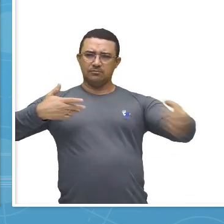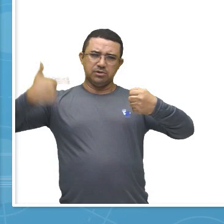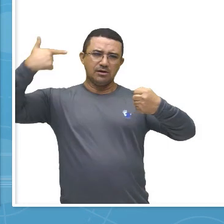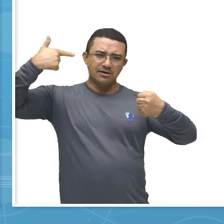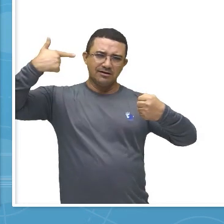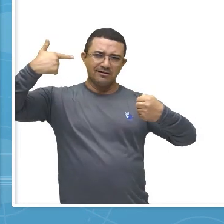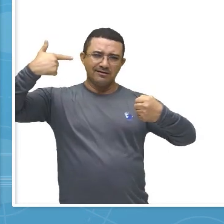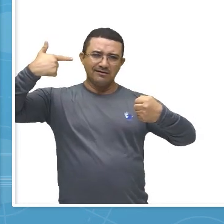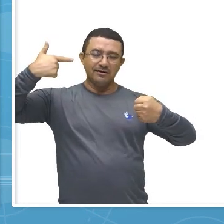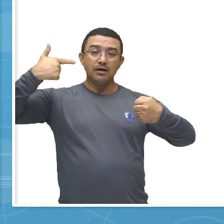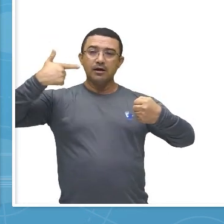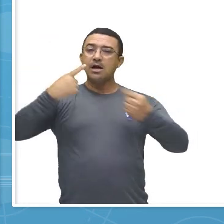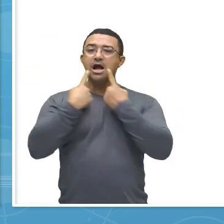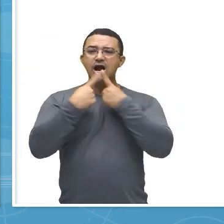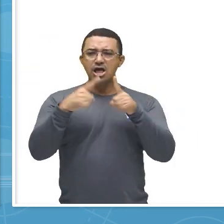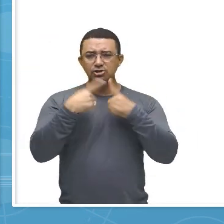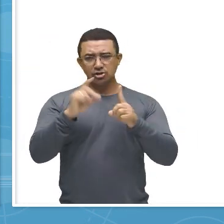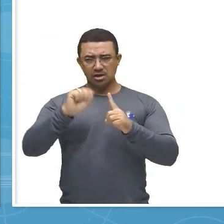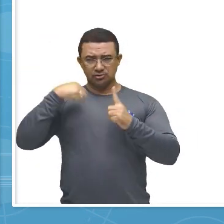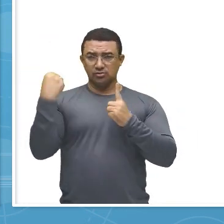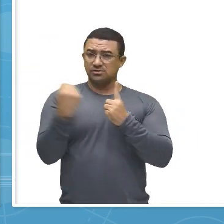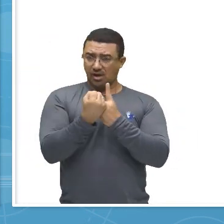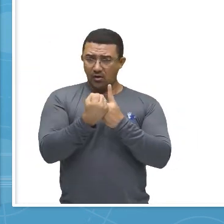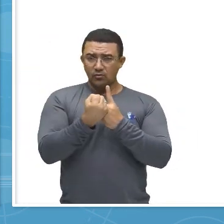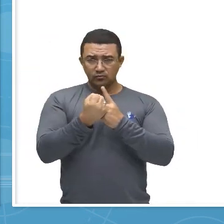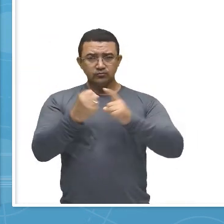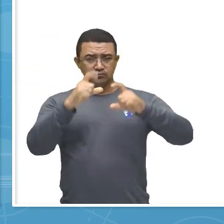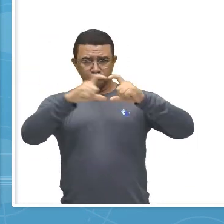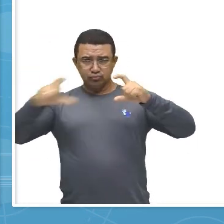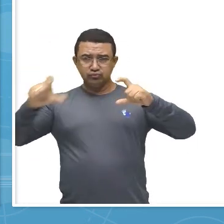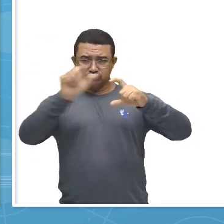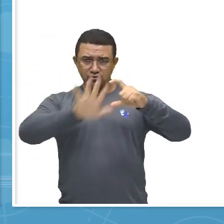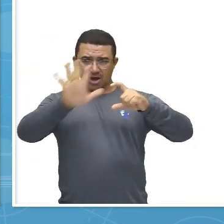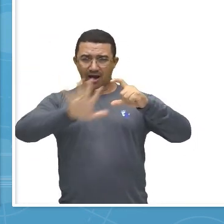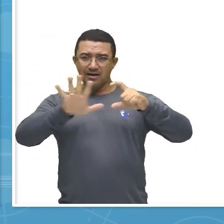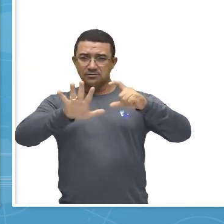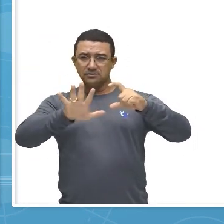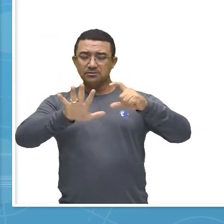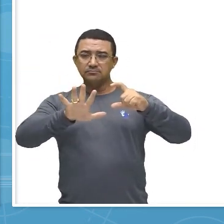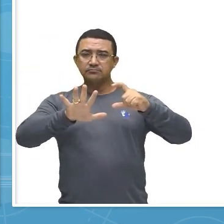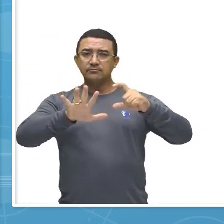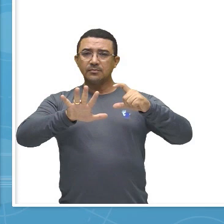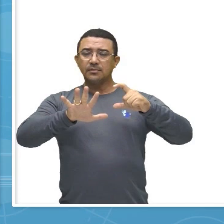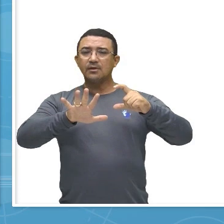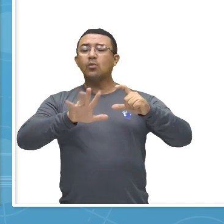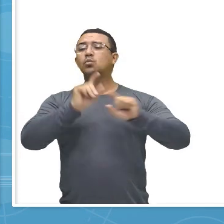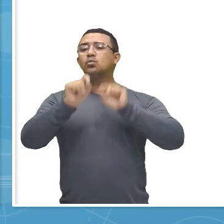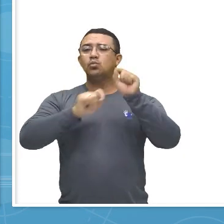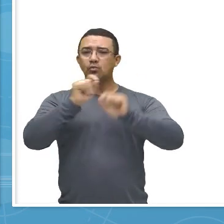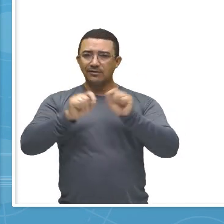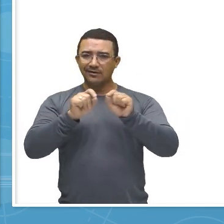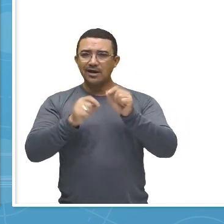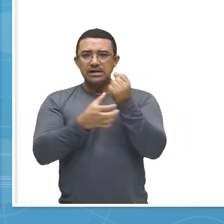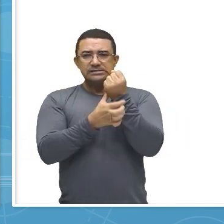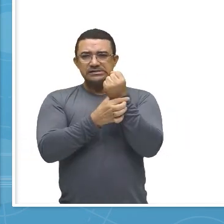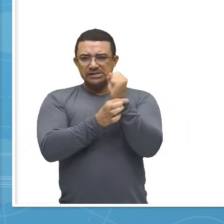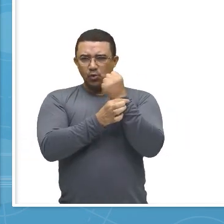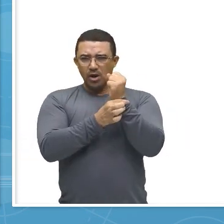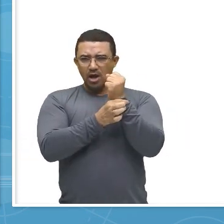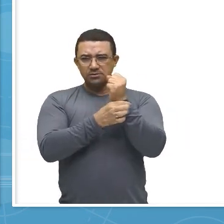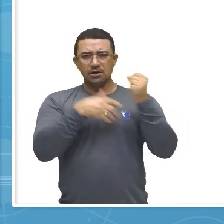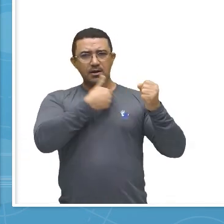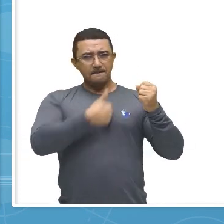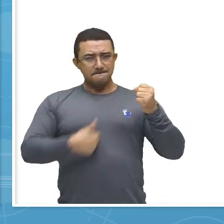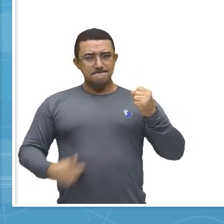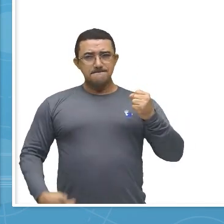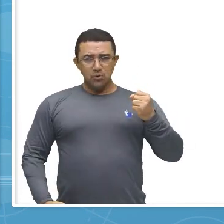críticas sociais da charge. Falamos. Então, temos aí uma crítica social que diz assim, ó, em se tratando de segurança pública,